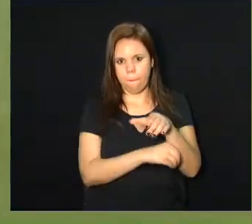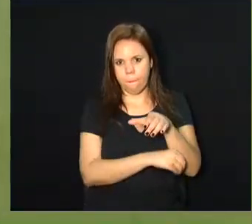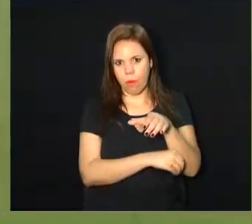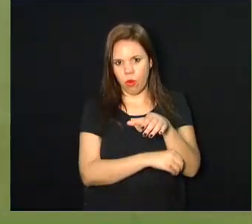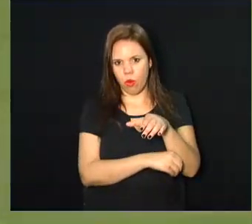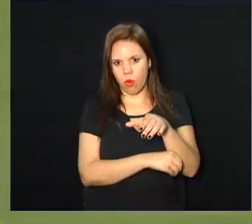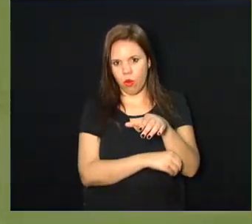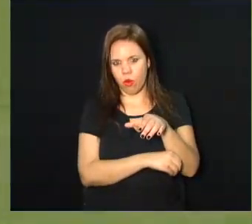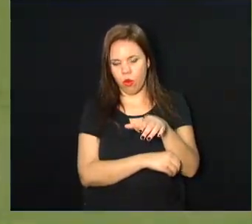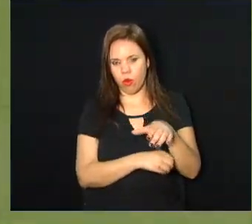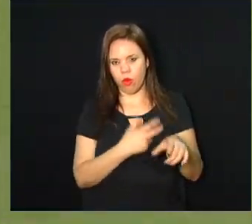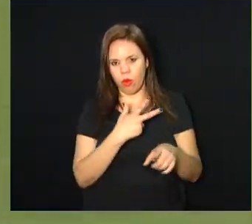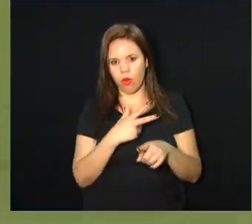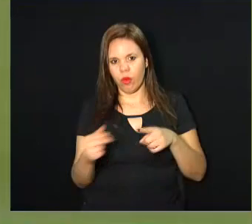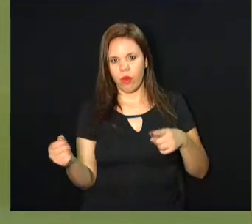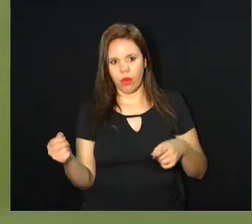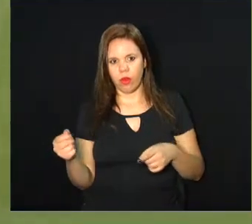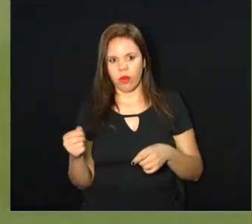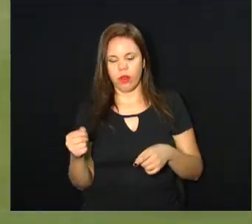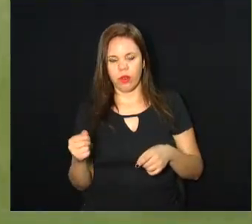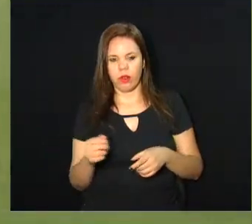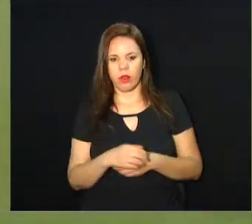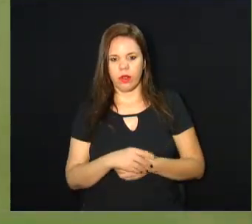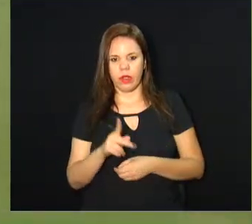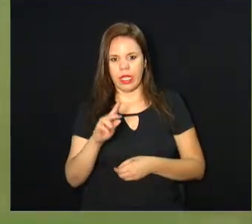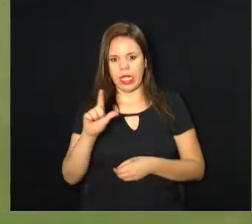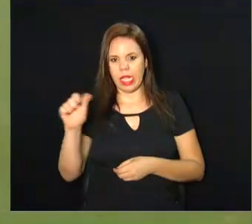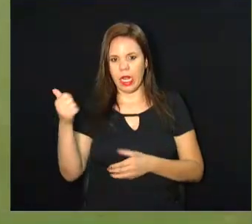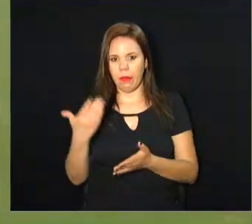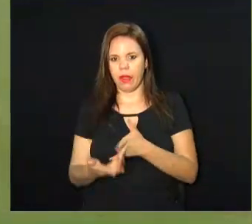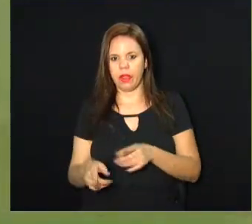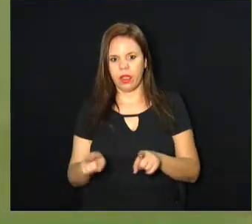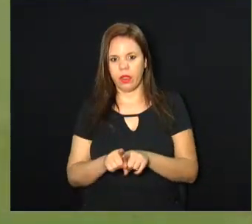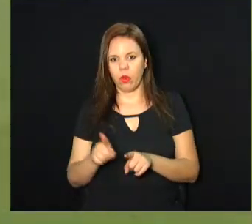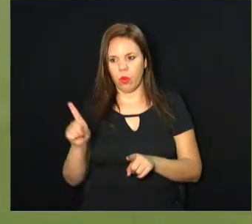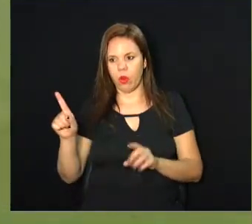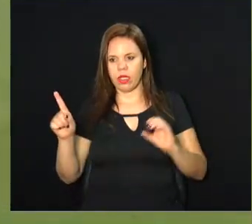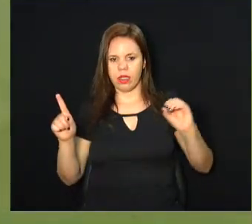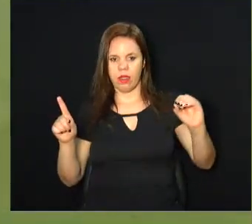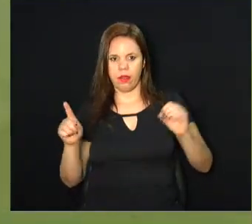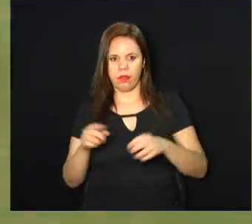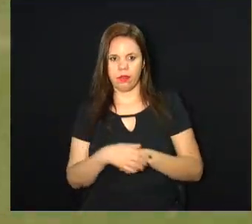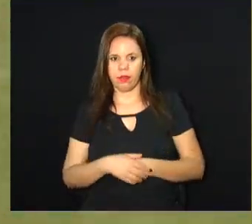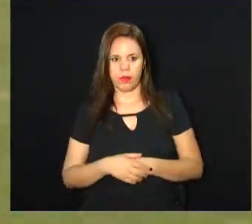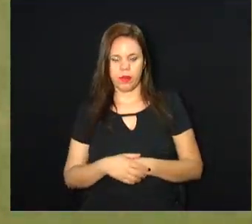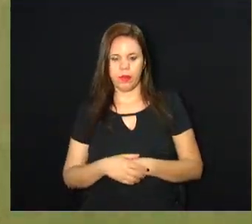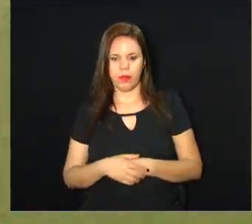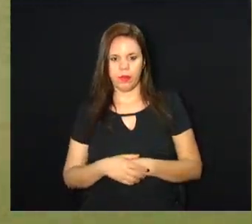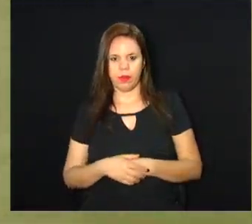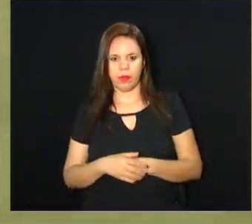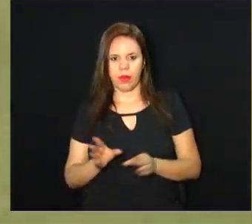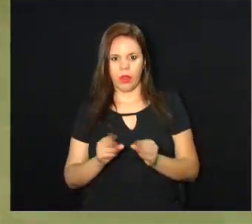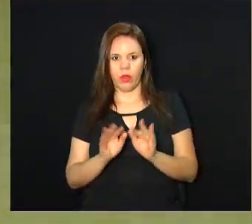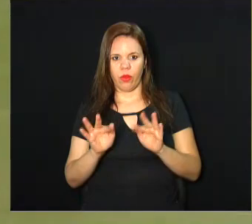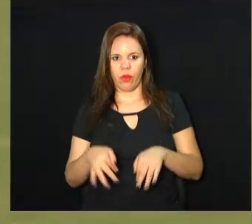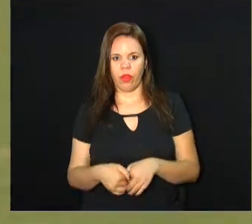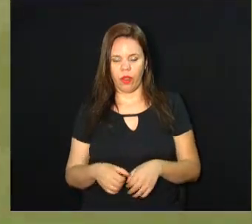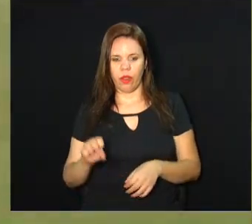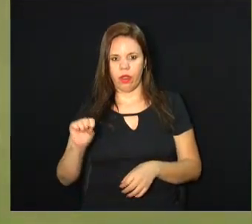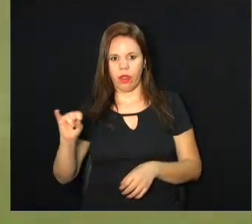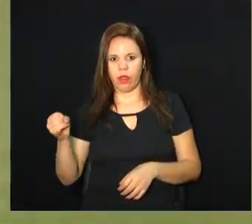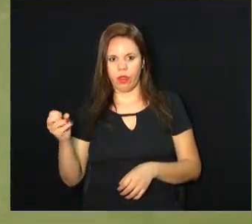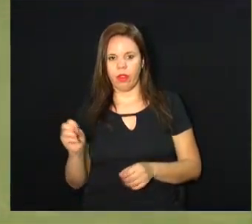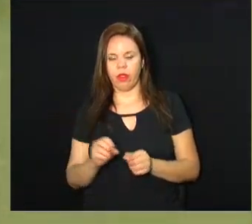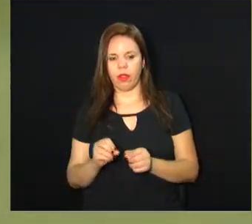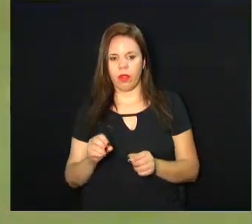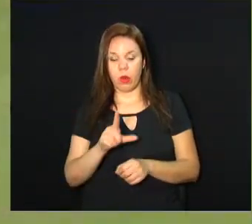meio do caminho matou a goleira Keila. 1-0 São José. Na etapa final, o Santa Lúcia foi